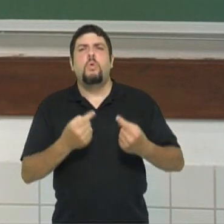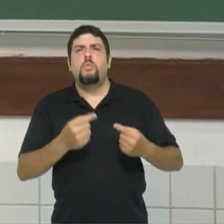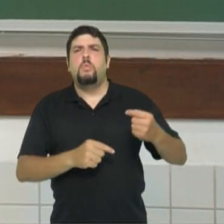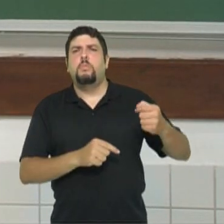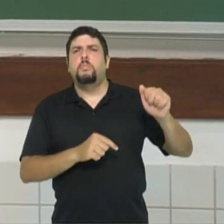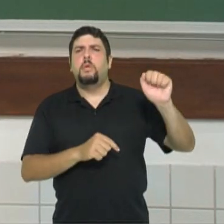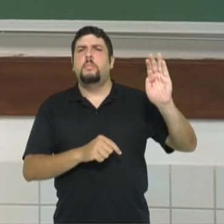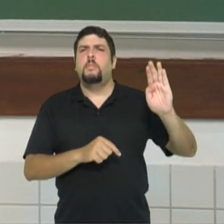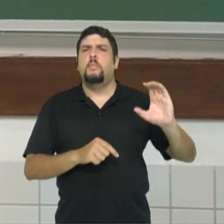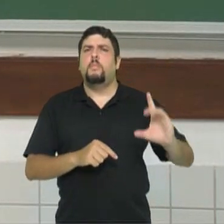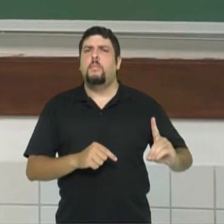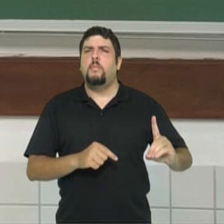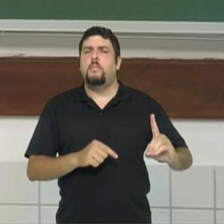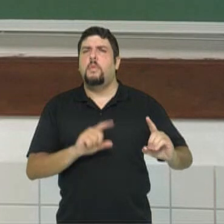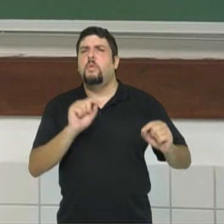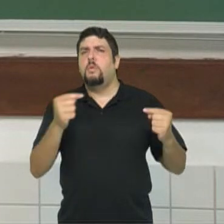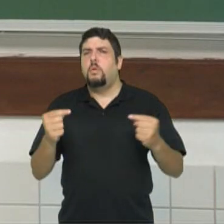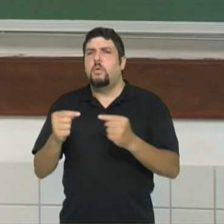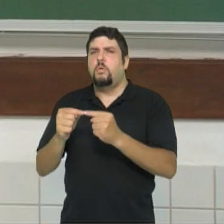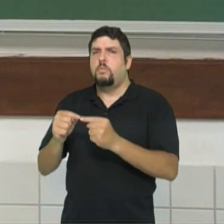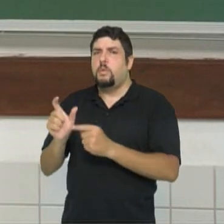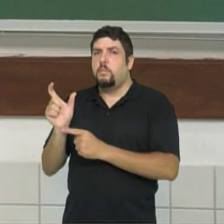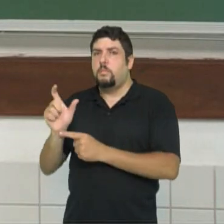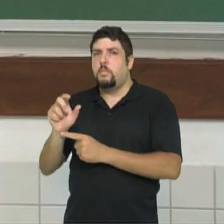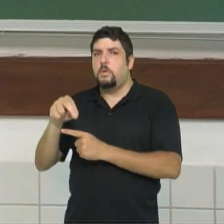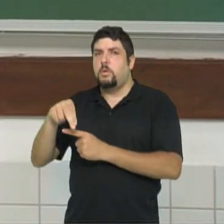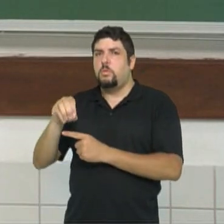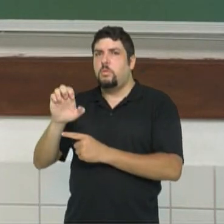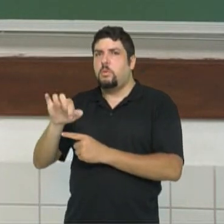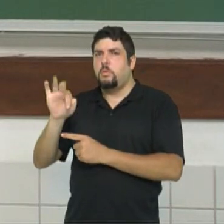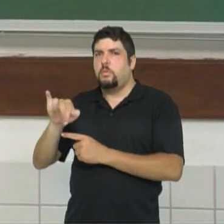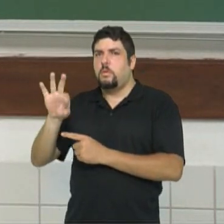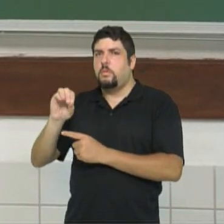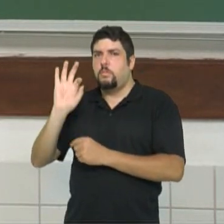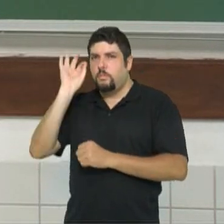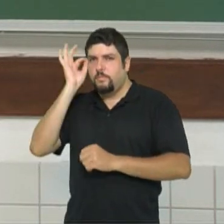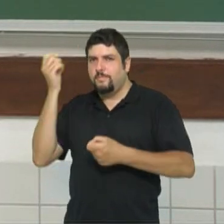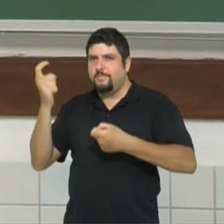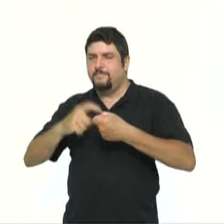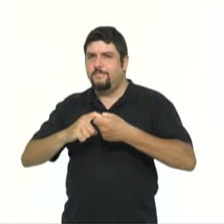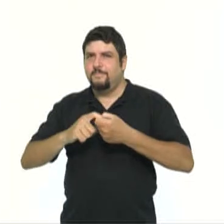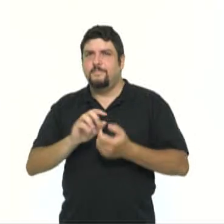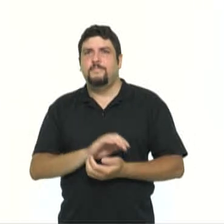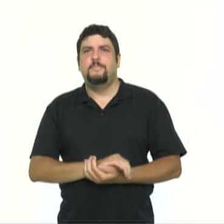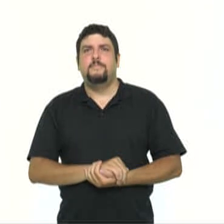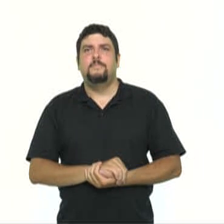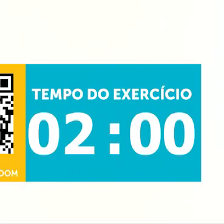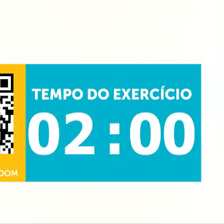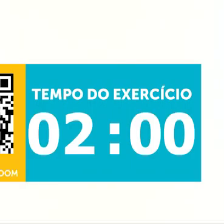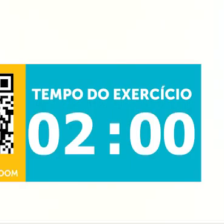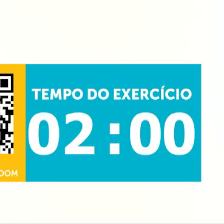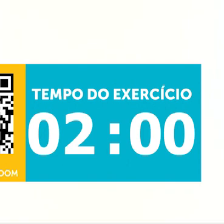o mesmo valor semântico da conjunção no entanto? Já já voltamos.